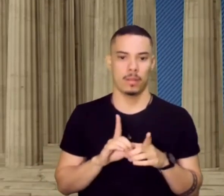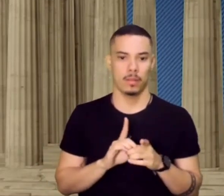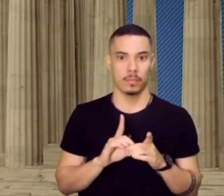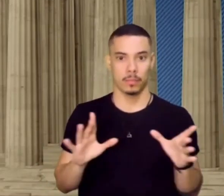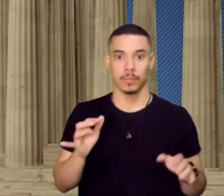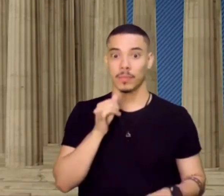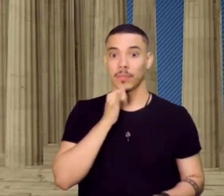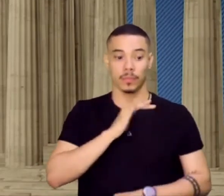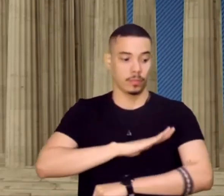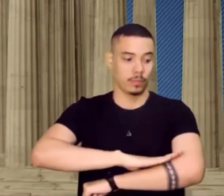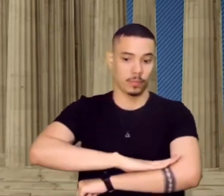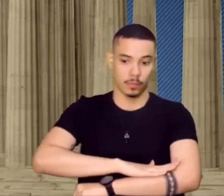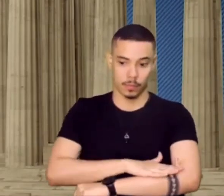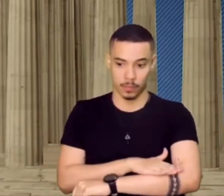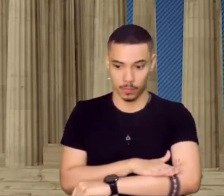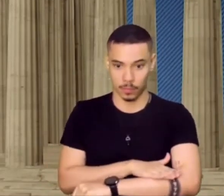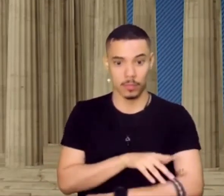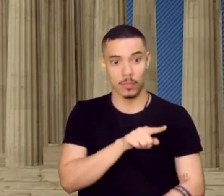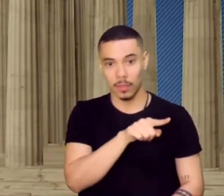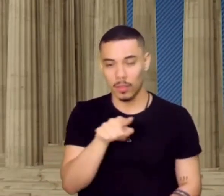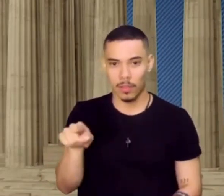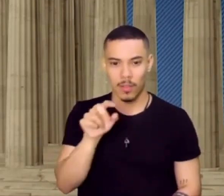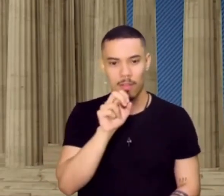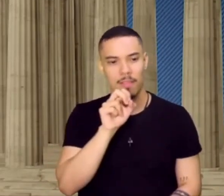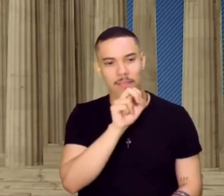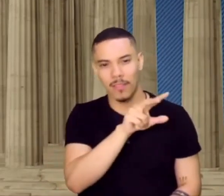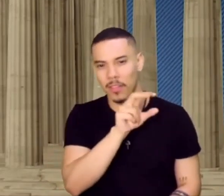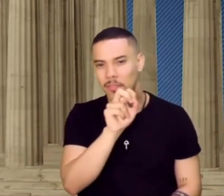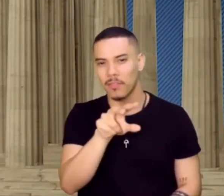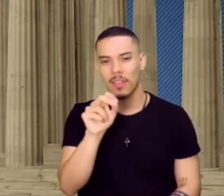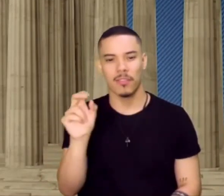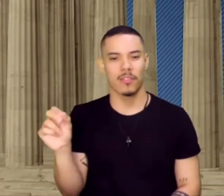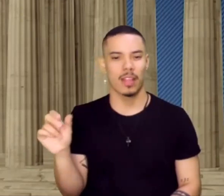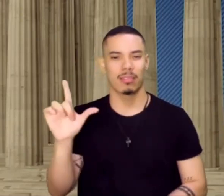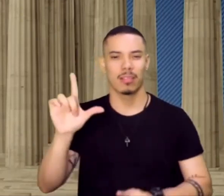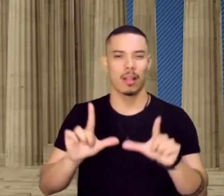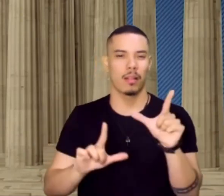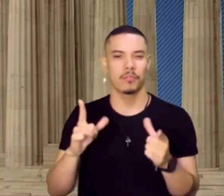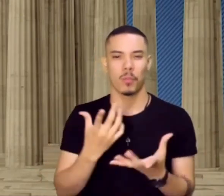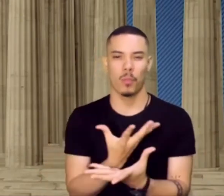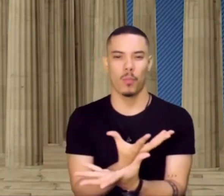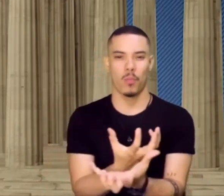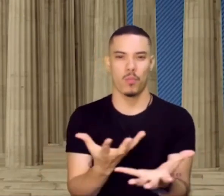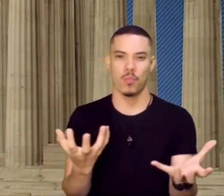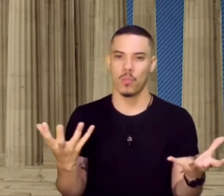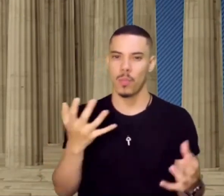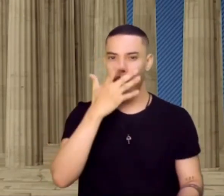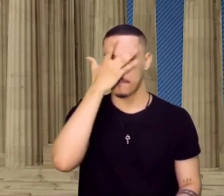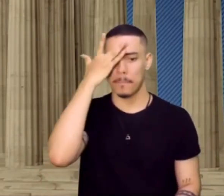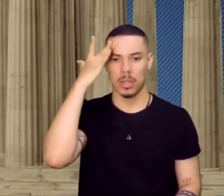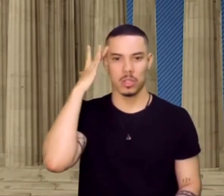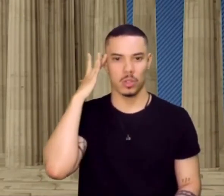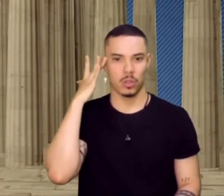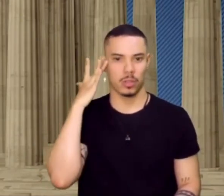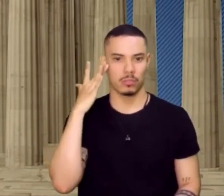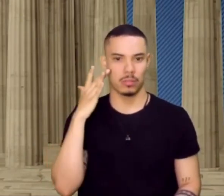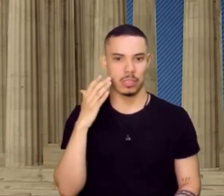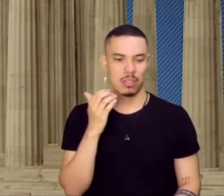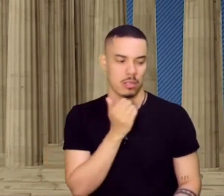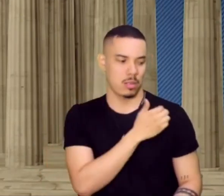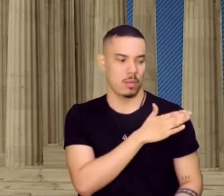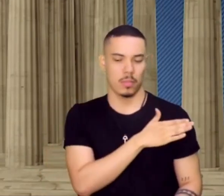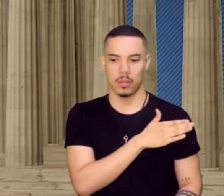racismo. Vocês veem muitos noticiários aí de pessoas sendo discriminadas hoje nesse mundo